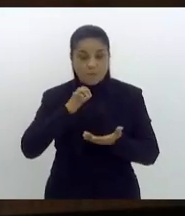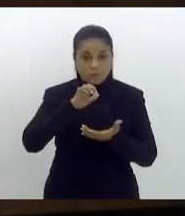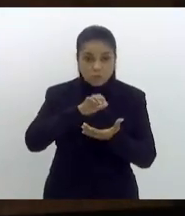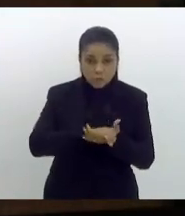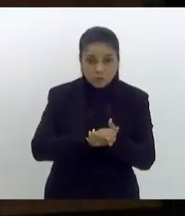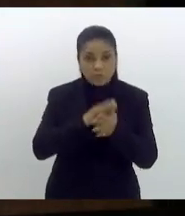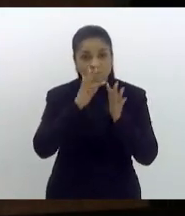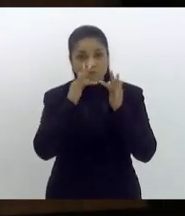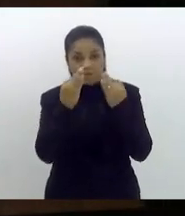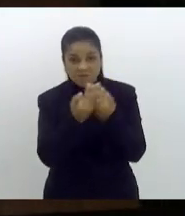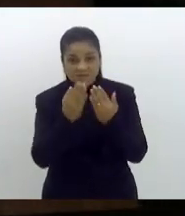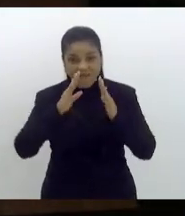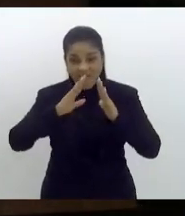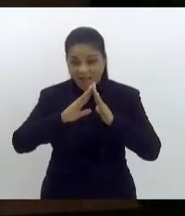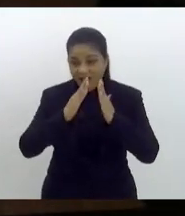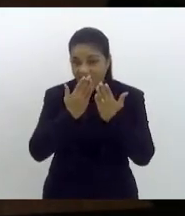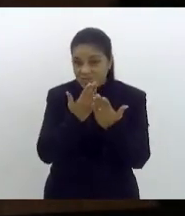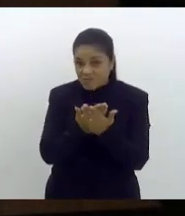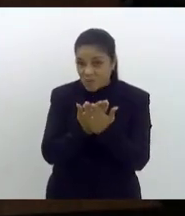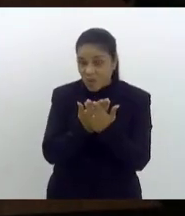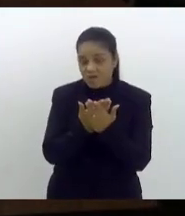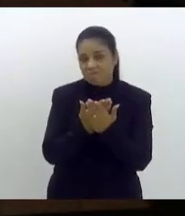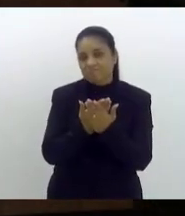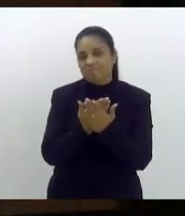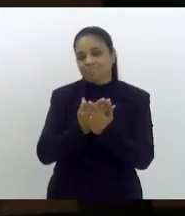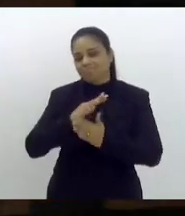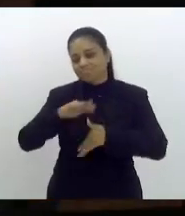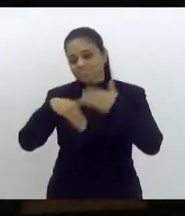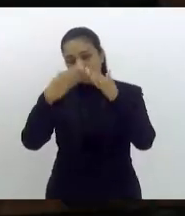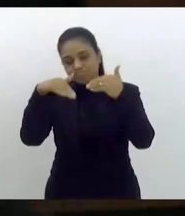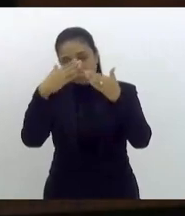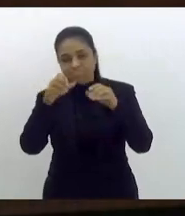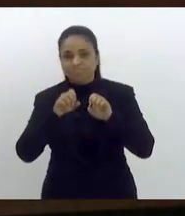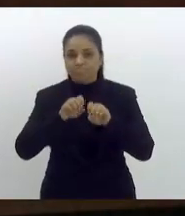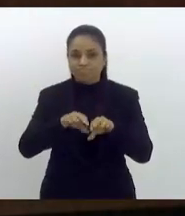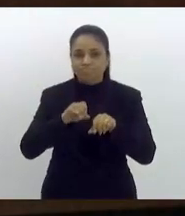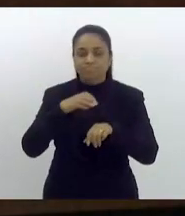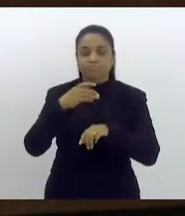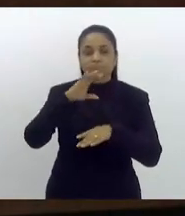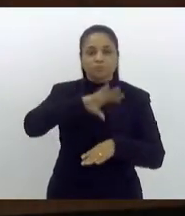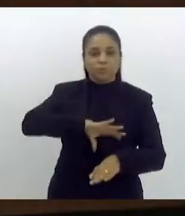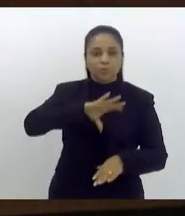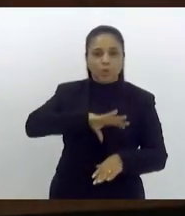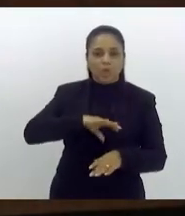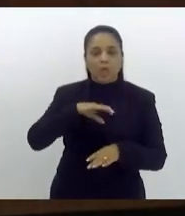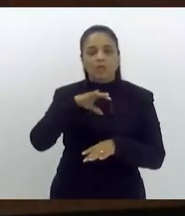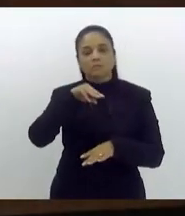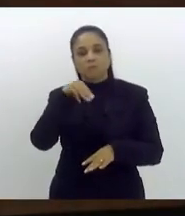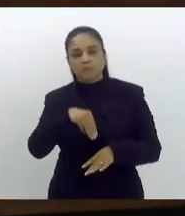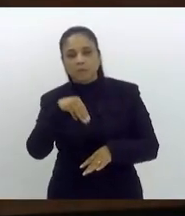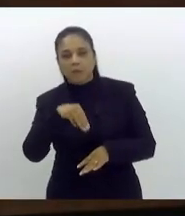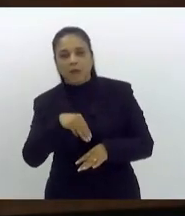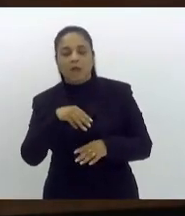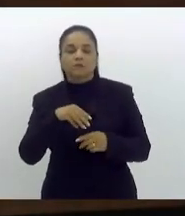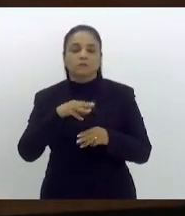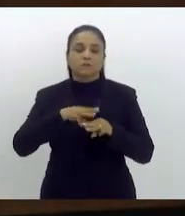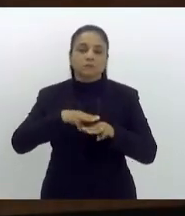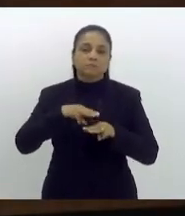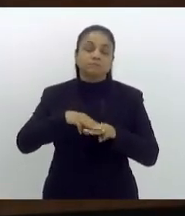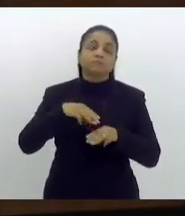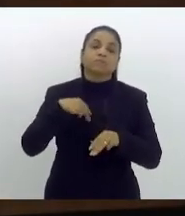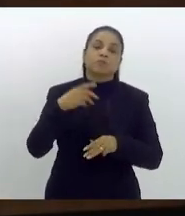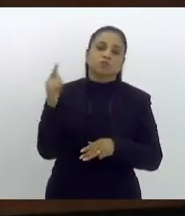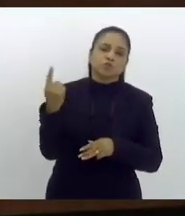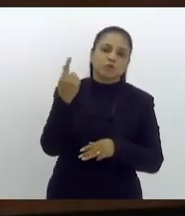tem que ser uma escola emancipadora dar português matemática geografia e história sem doutrinação